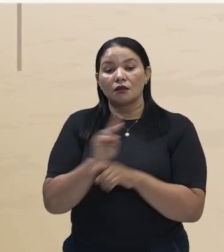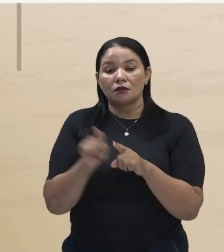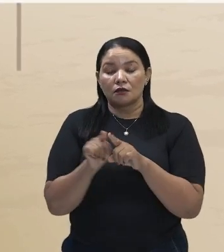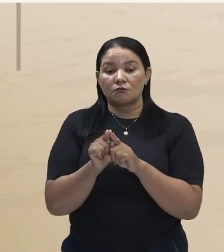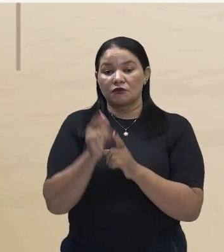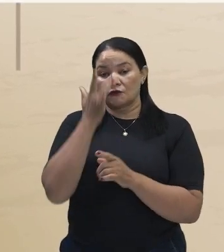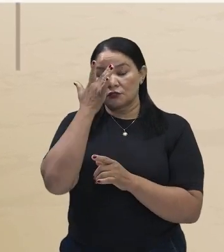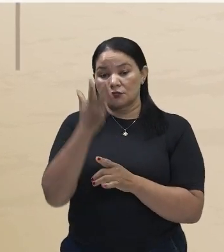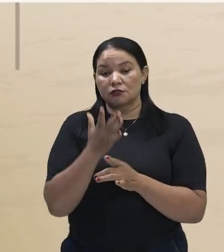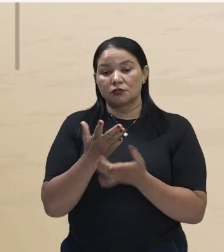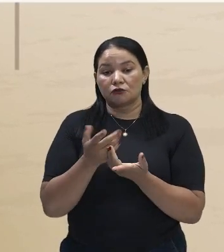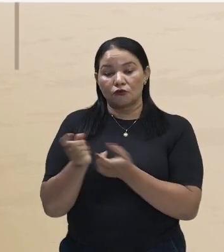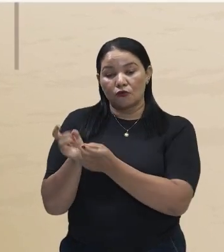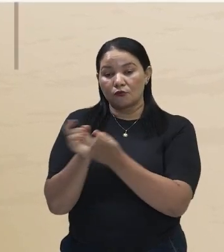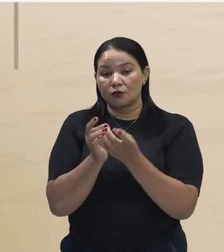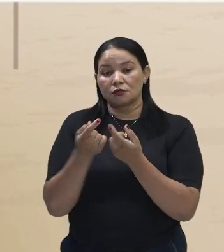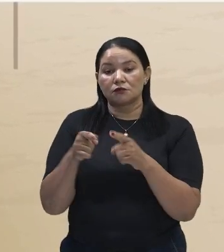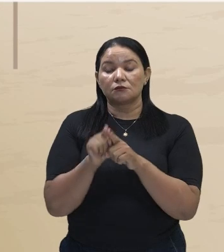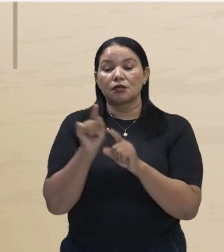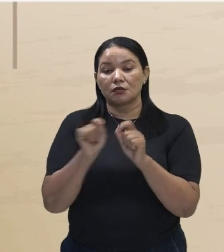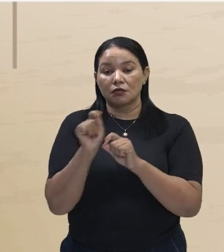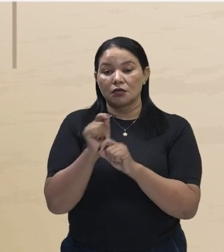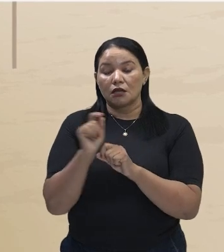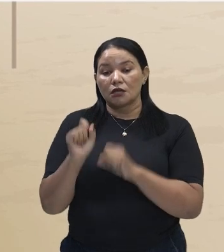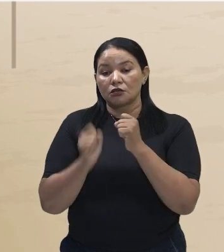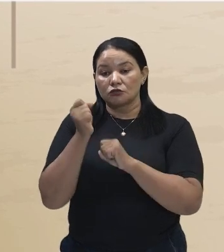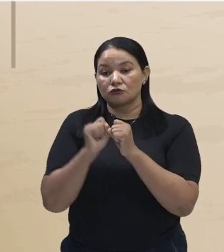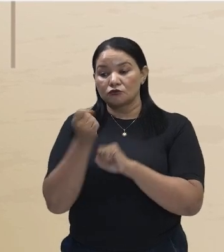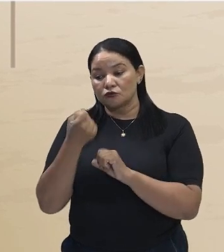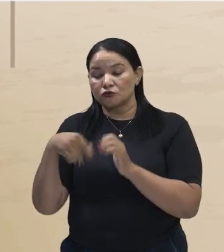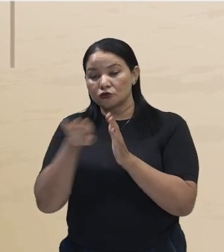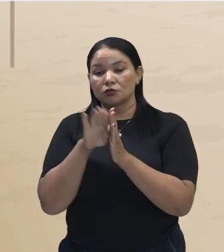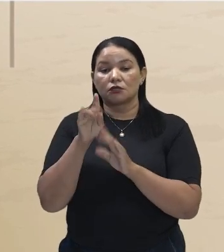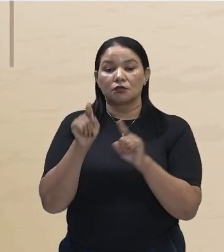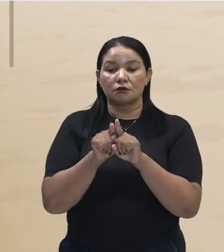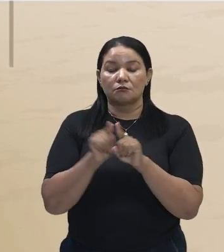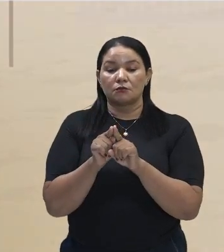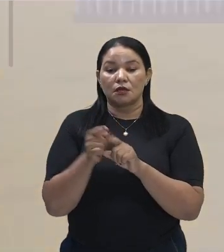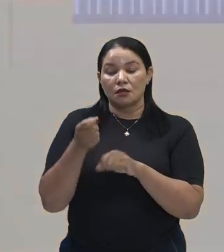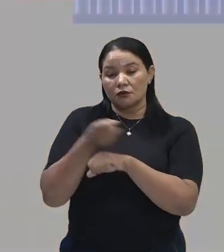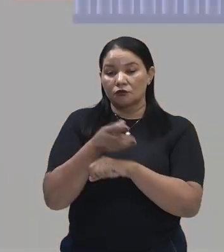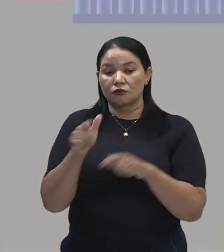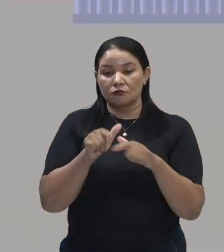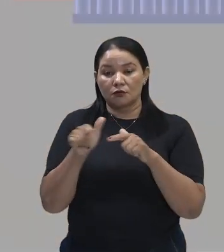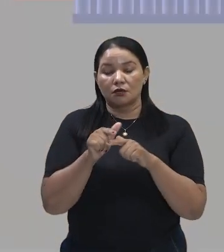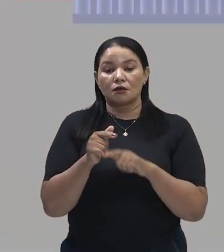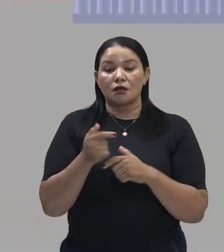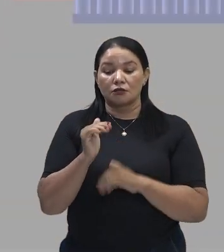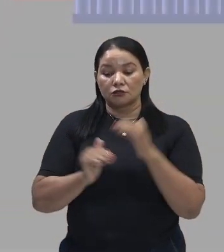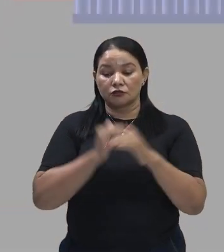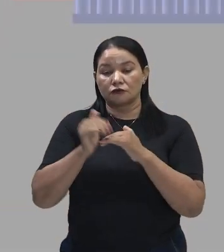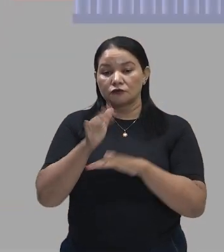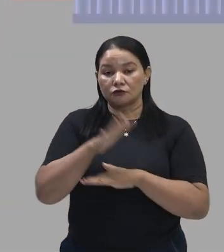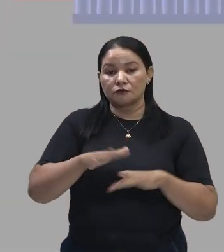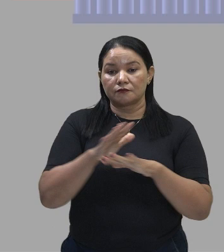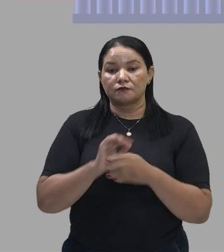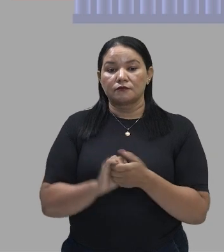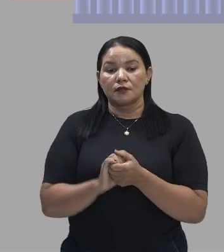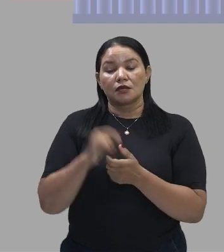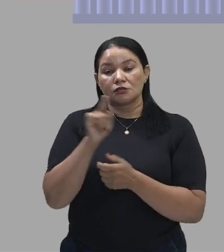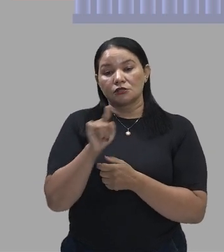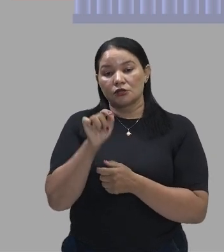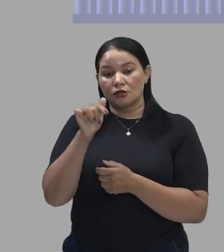O objetivo? Atrair indústrias, gerar empregos e desenvolver a região. A Zona Franca opera como uma área de